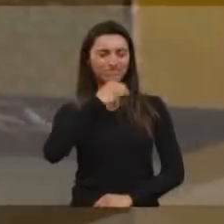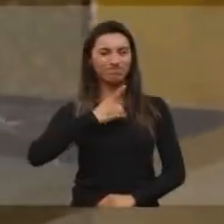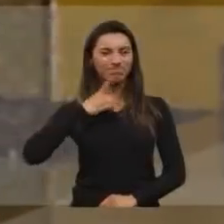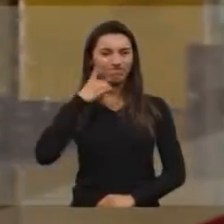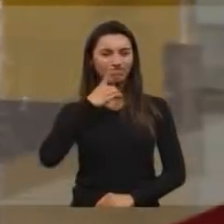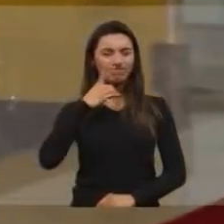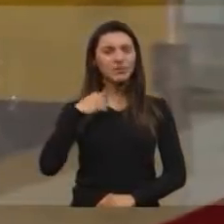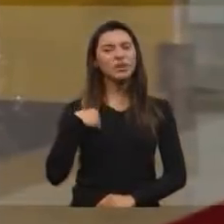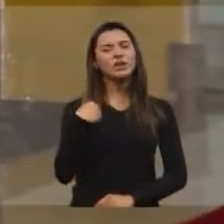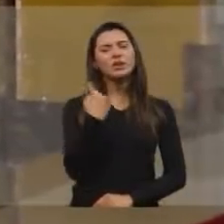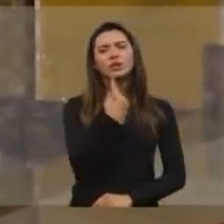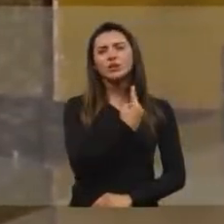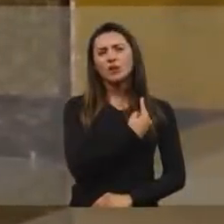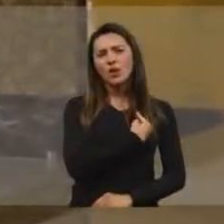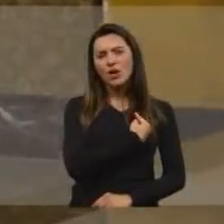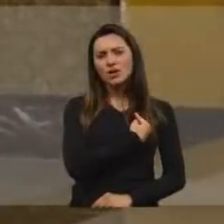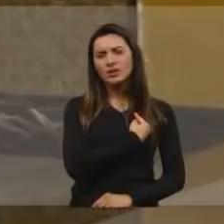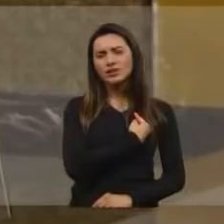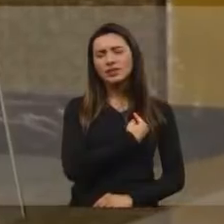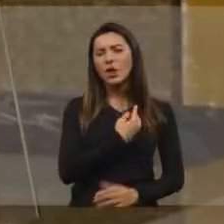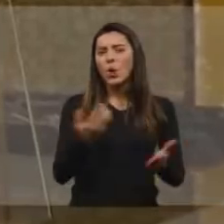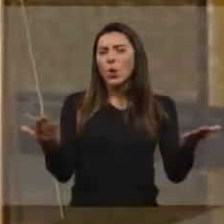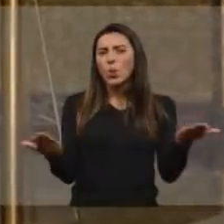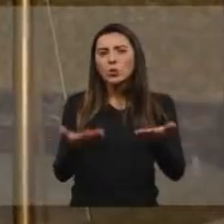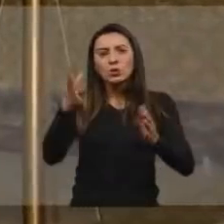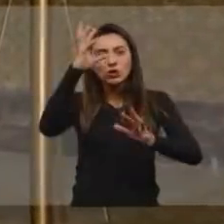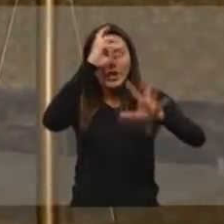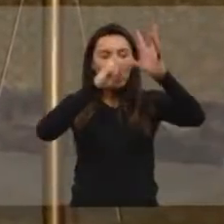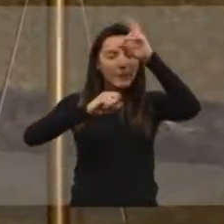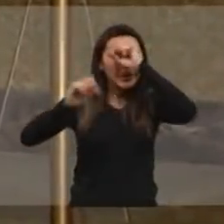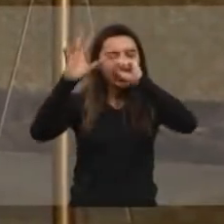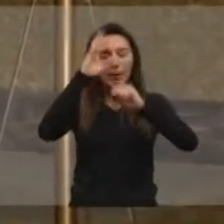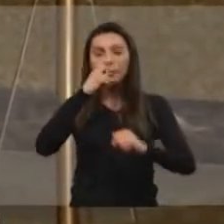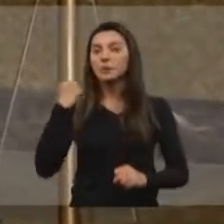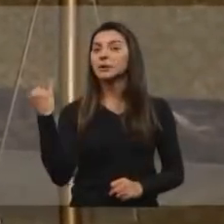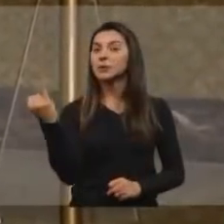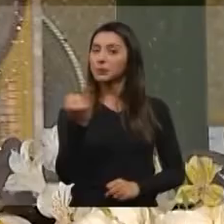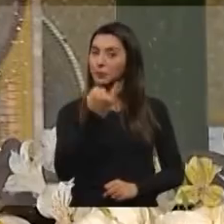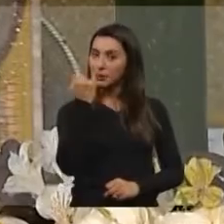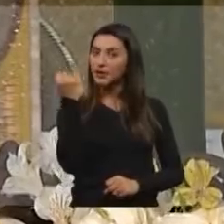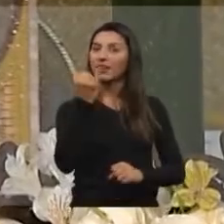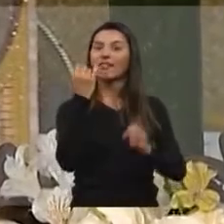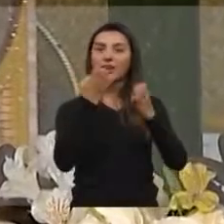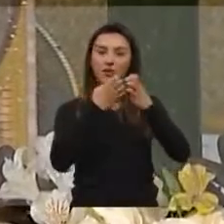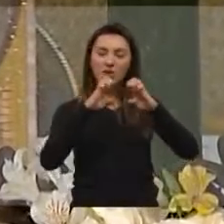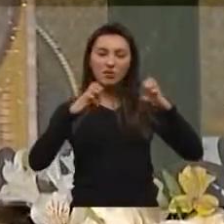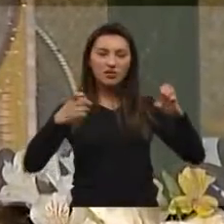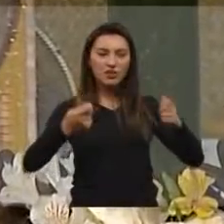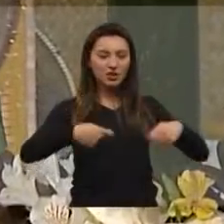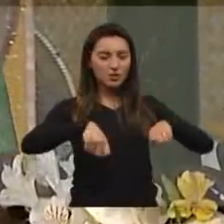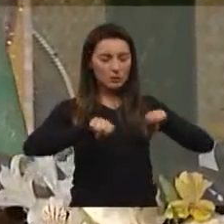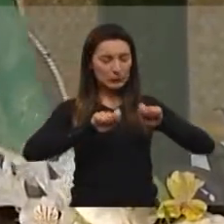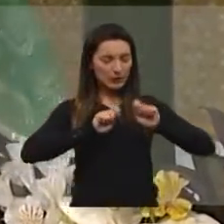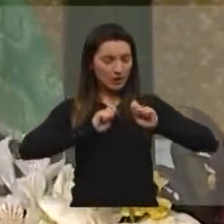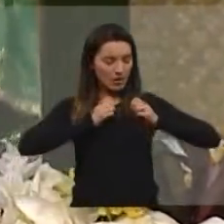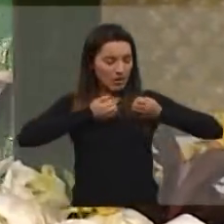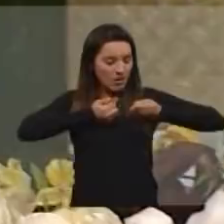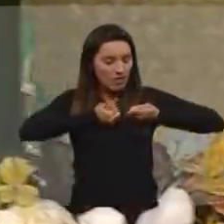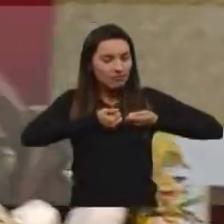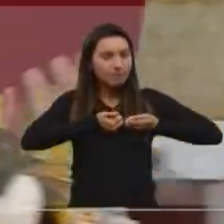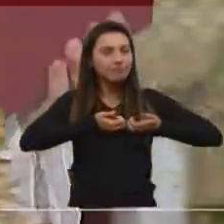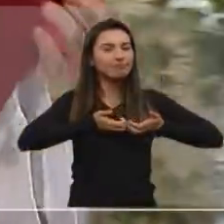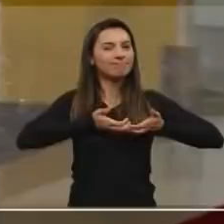e lembremos e o evangelho hoje é uma riqueza e no sabre